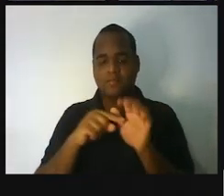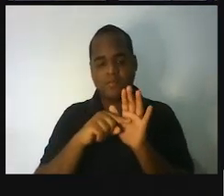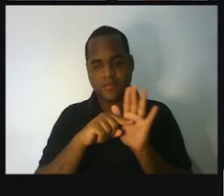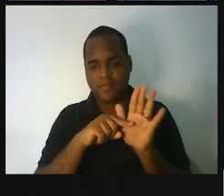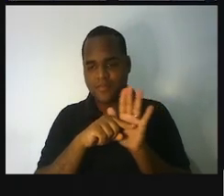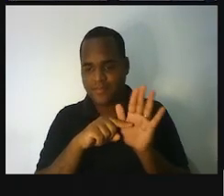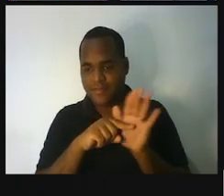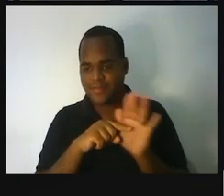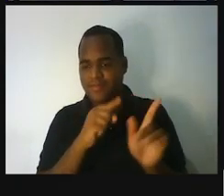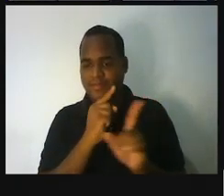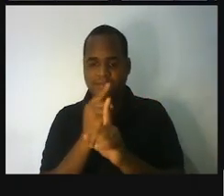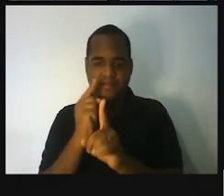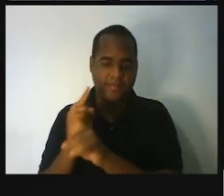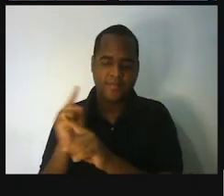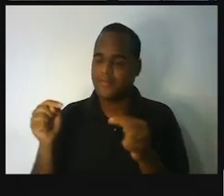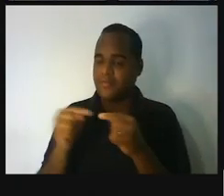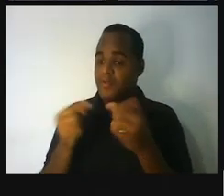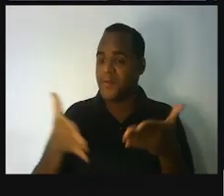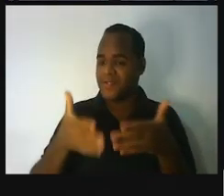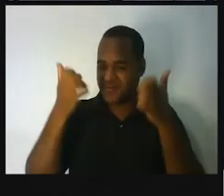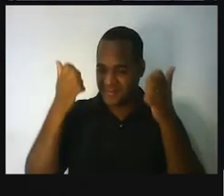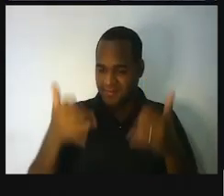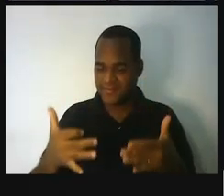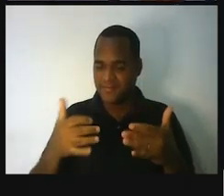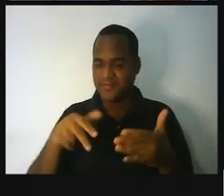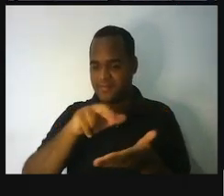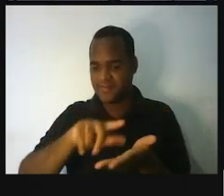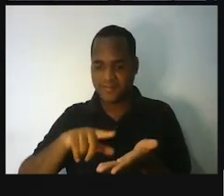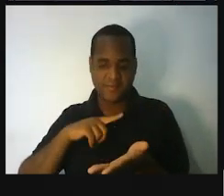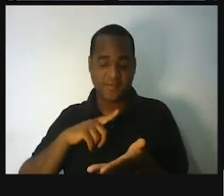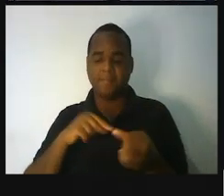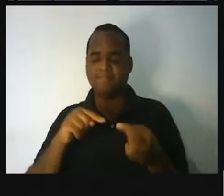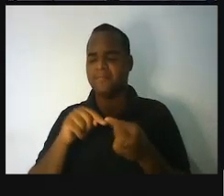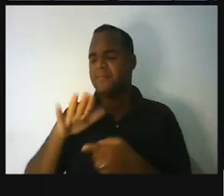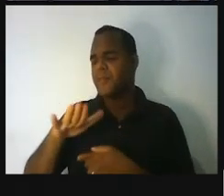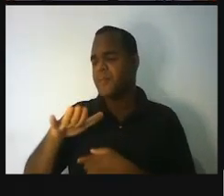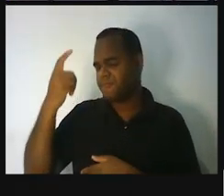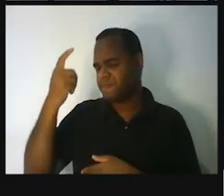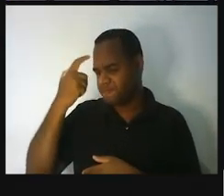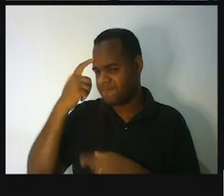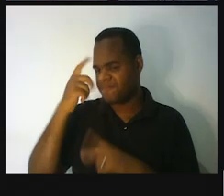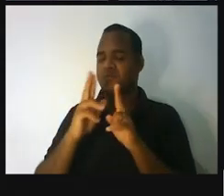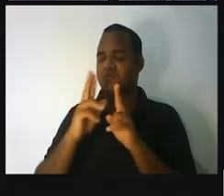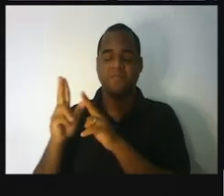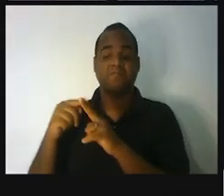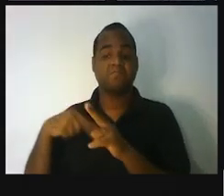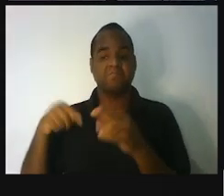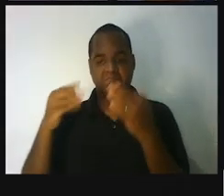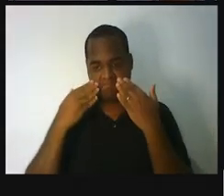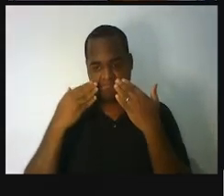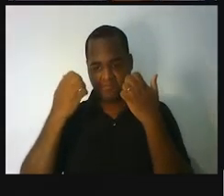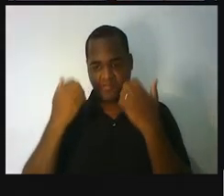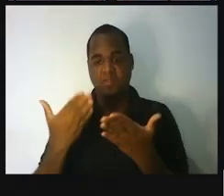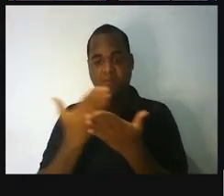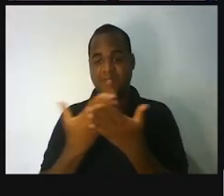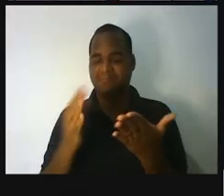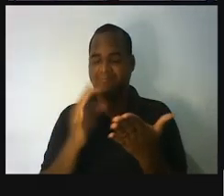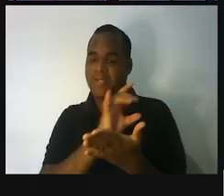vai fazer nessa aula de hoje também tem mais ou menos aí essa ideia. Então, eu vou mostrar para você, né? Se